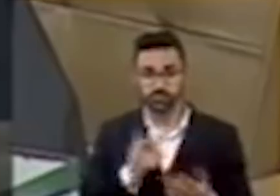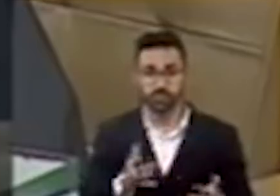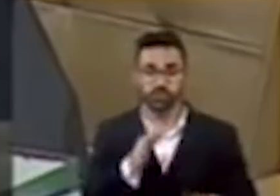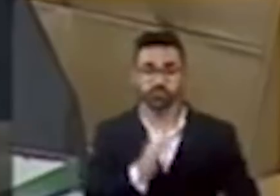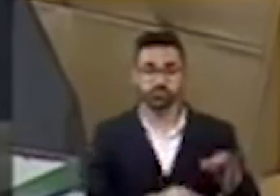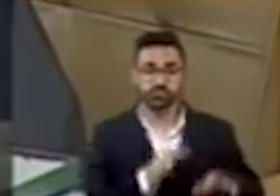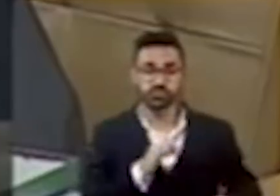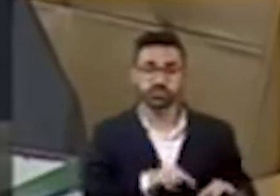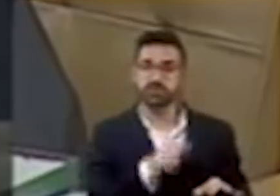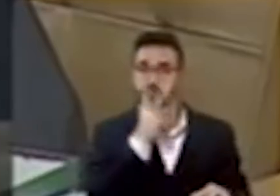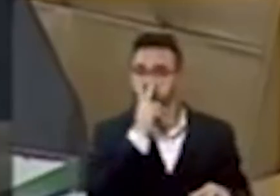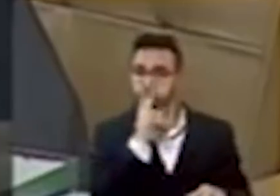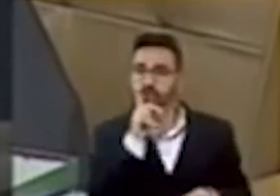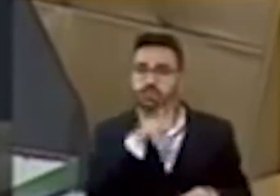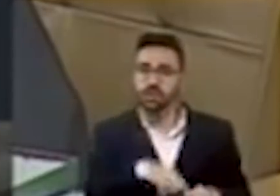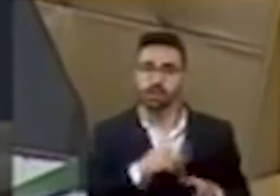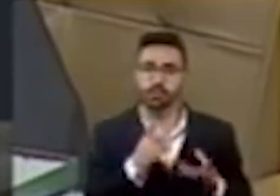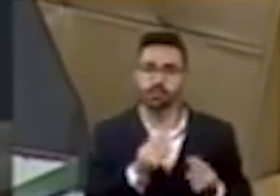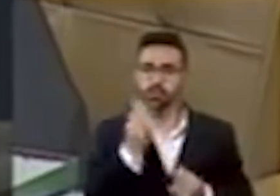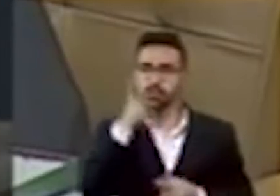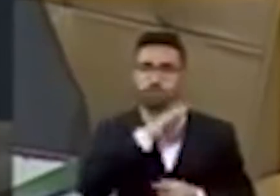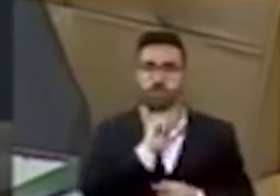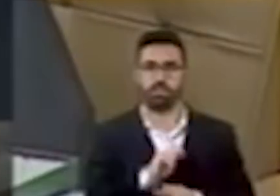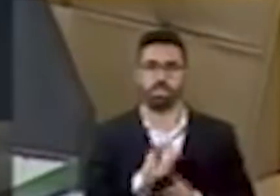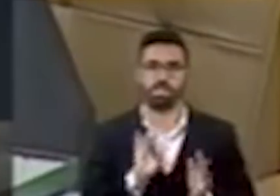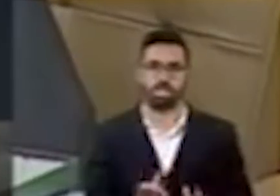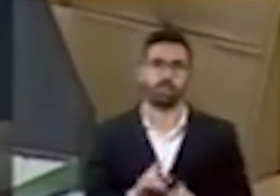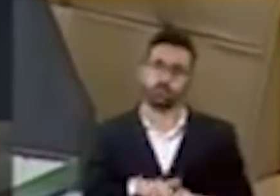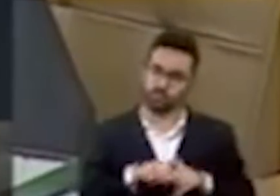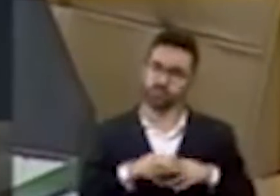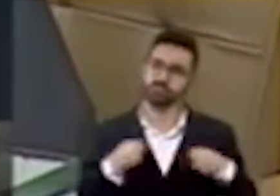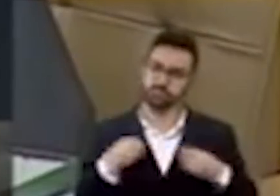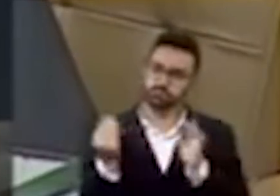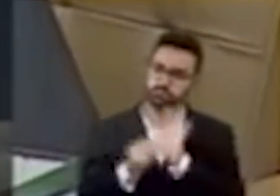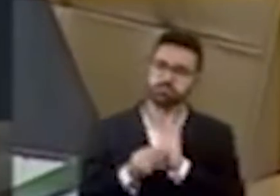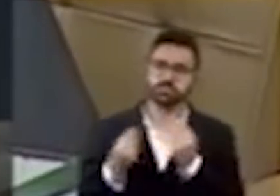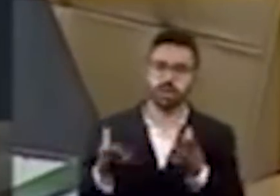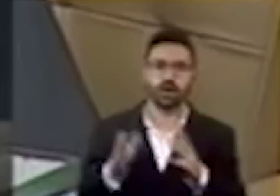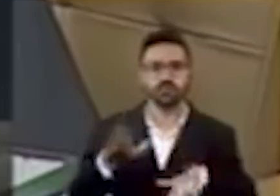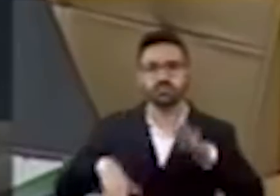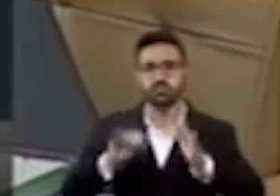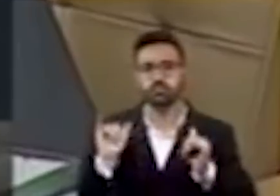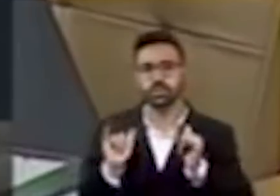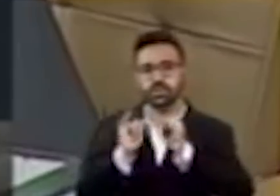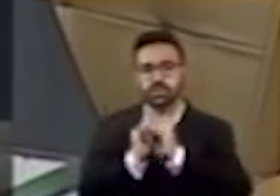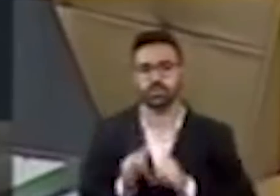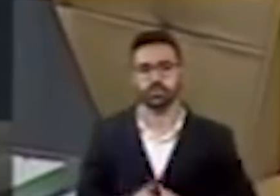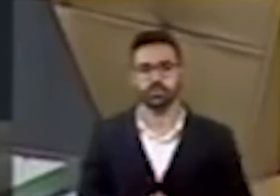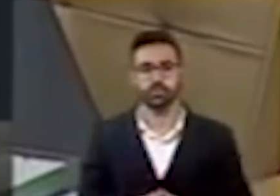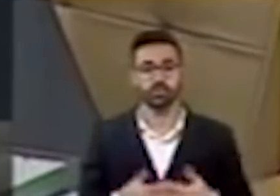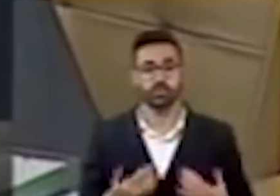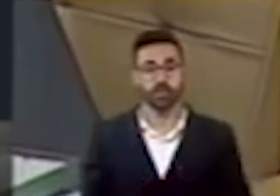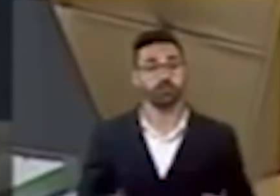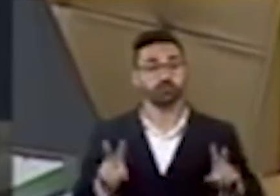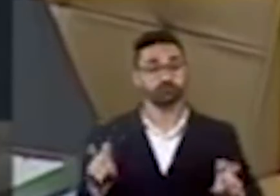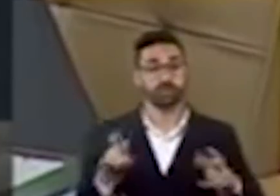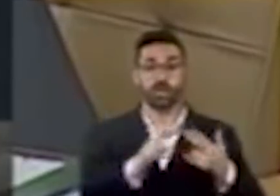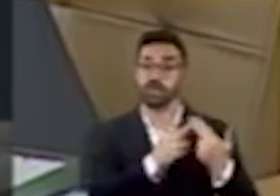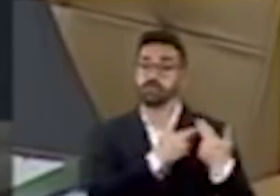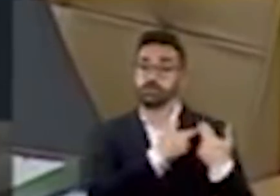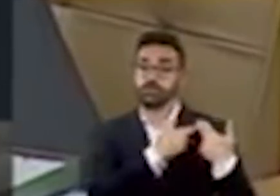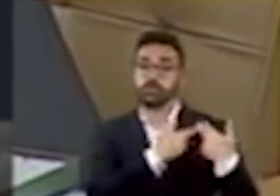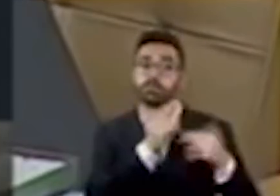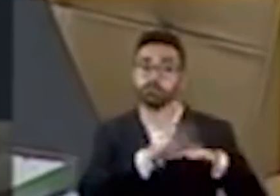face extremamente sanguinária. Como o sentido da responsabilidade é sempre mais forte,